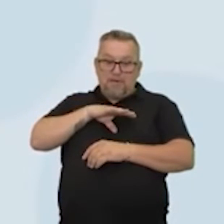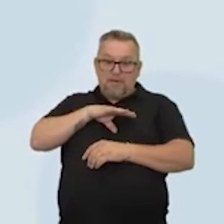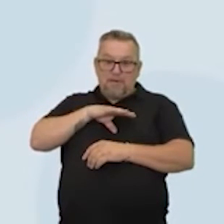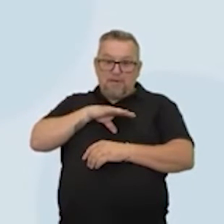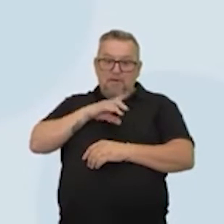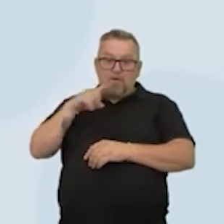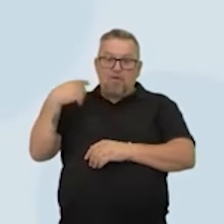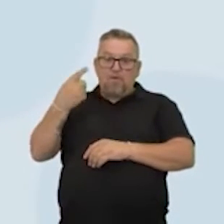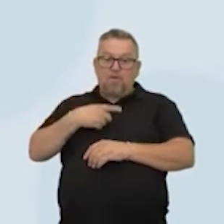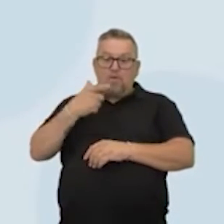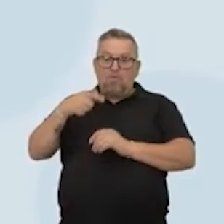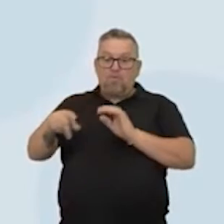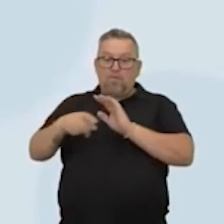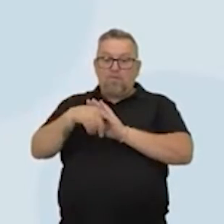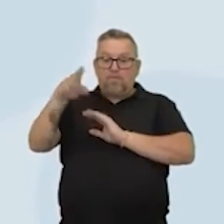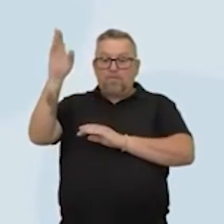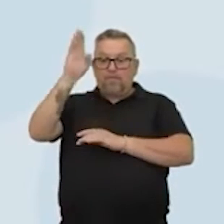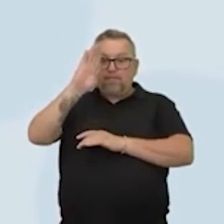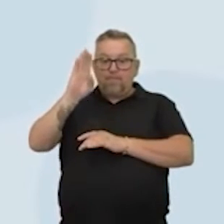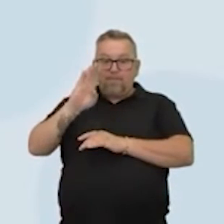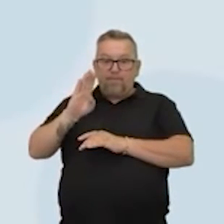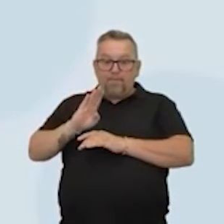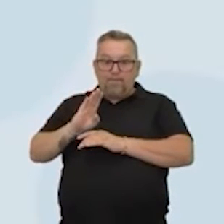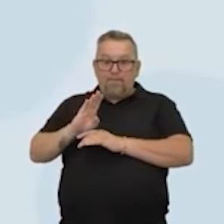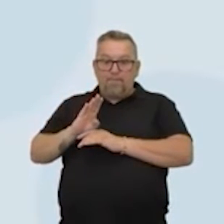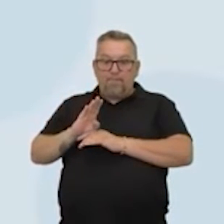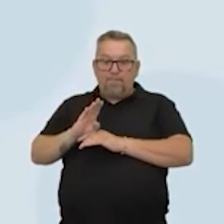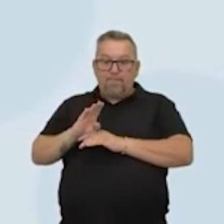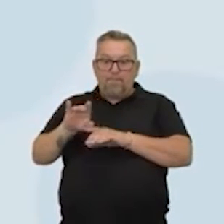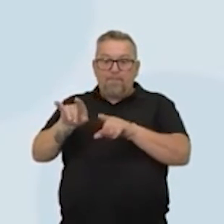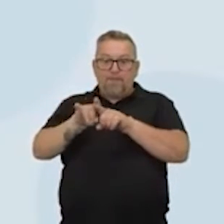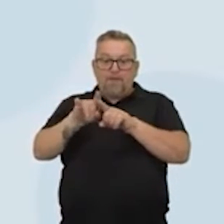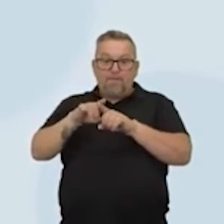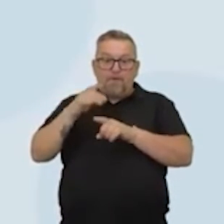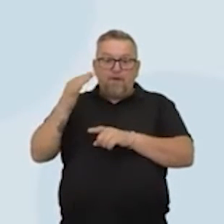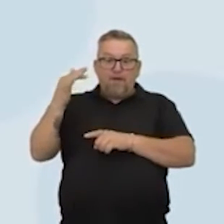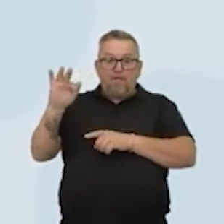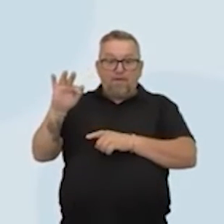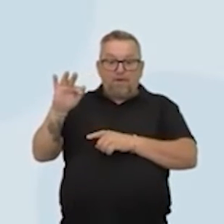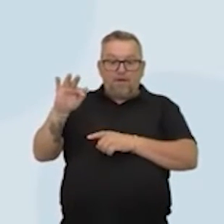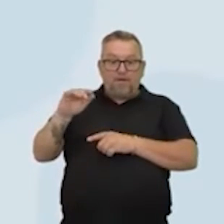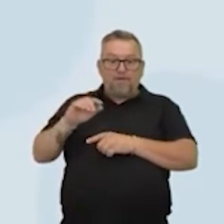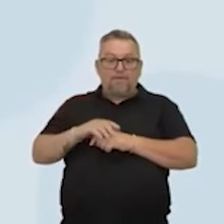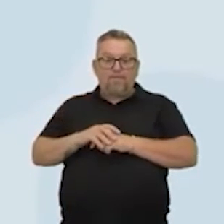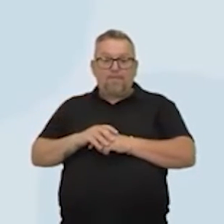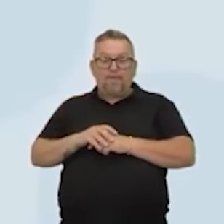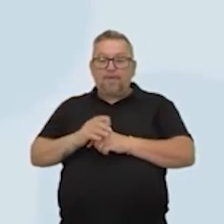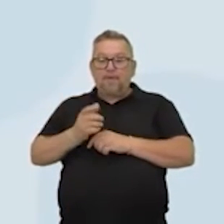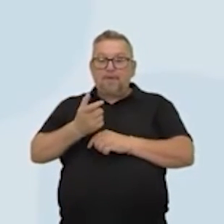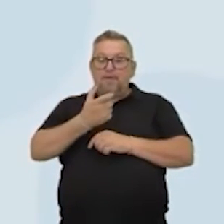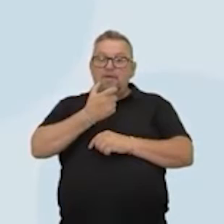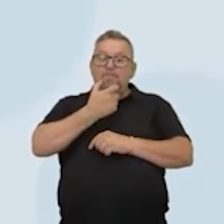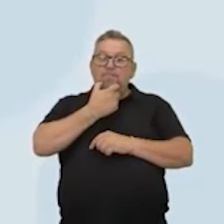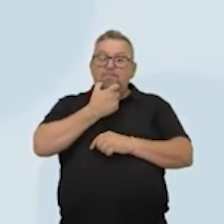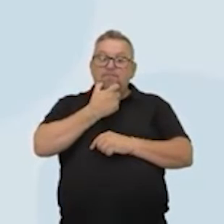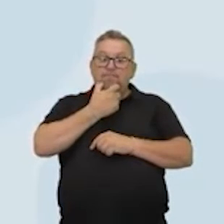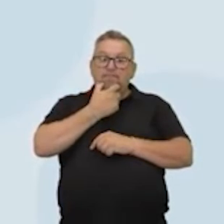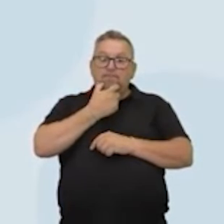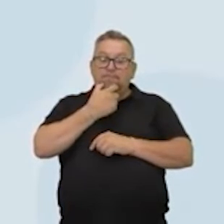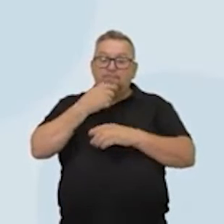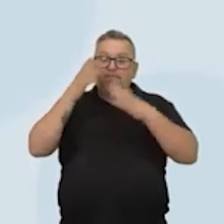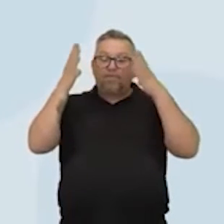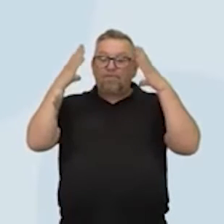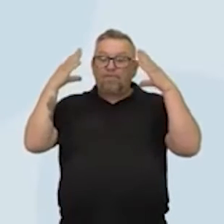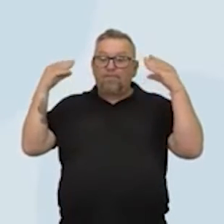aí o nosso território, né, o território brasileiro, né? E aí nós temos aí a França, né, a Inglaterra e a